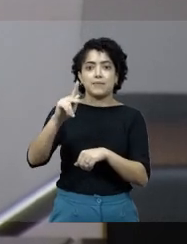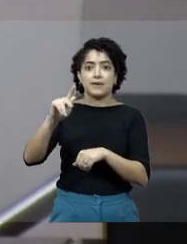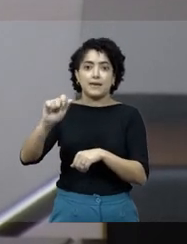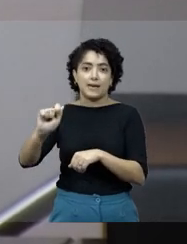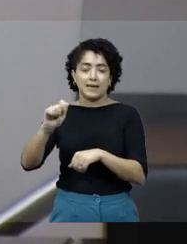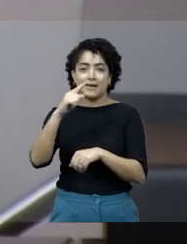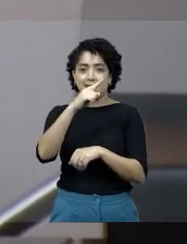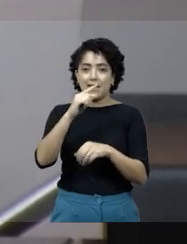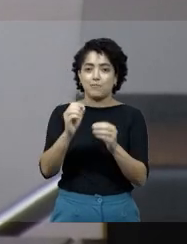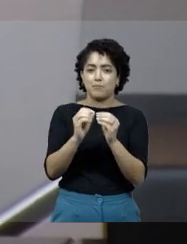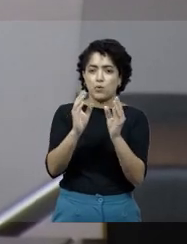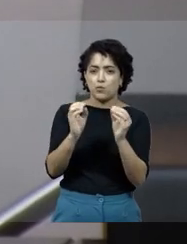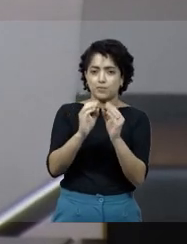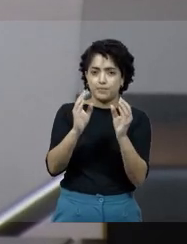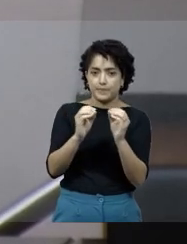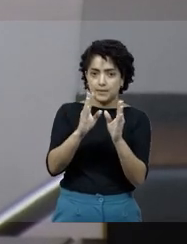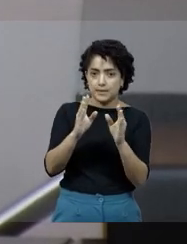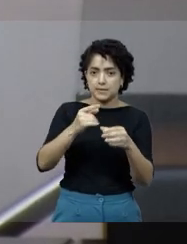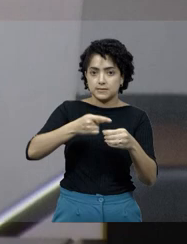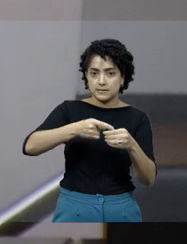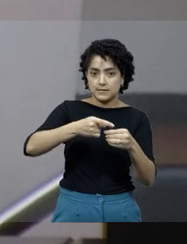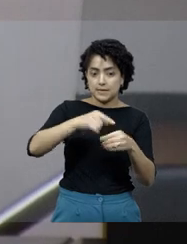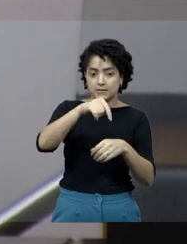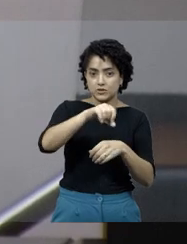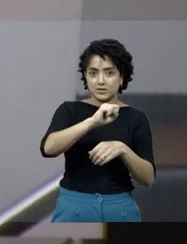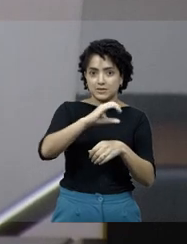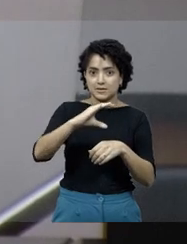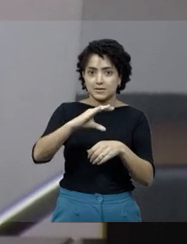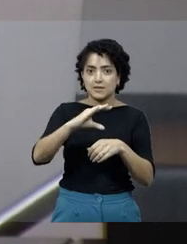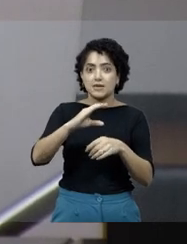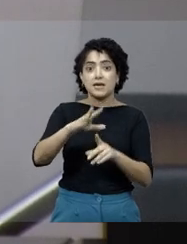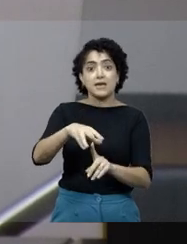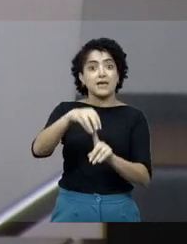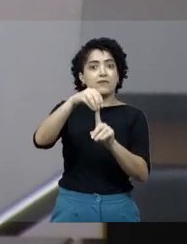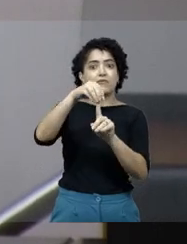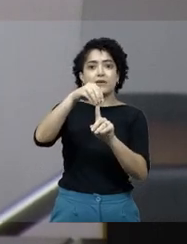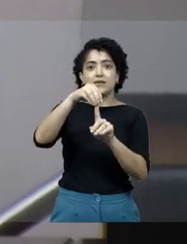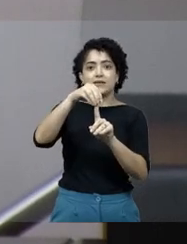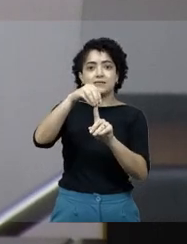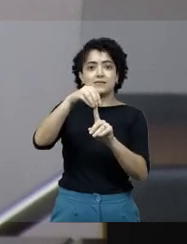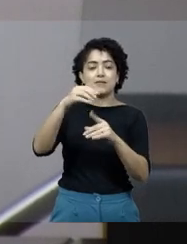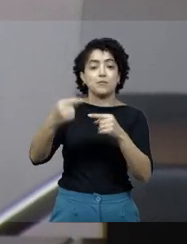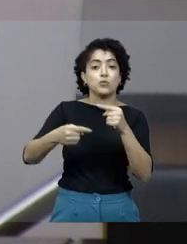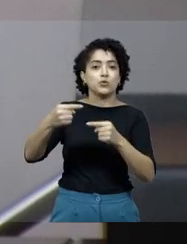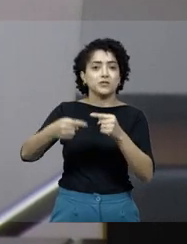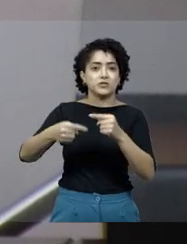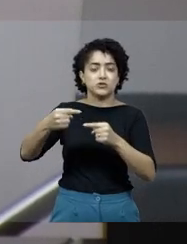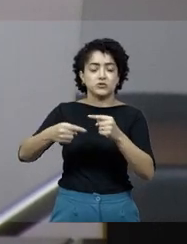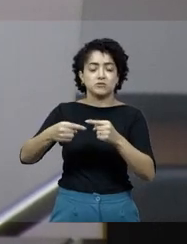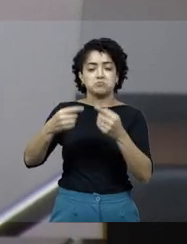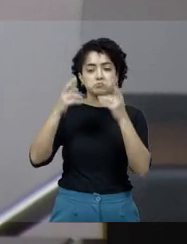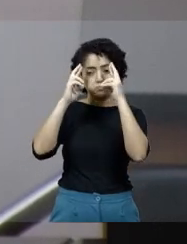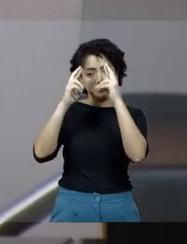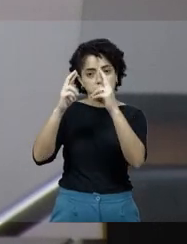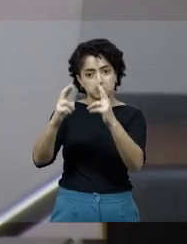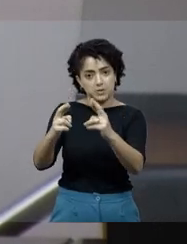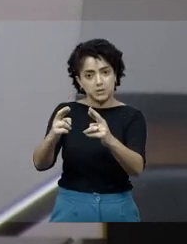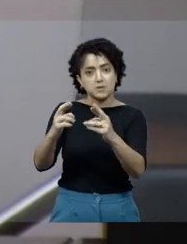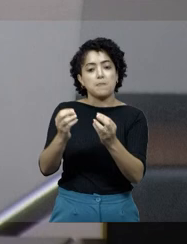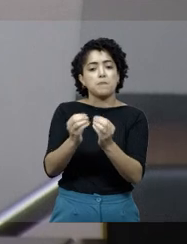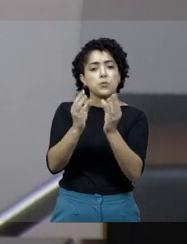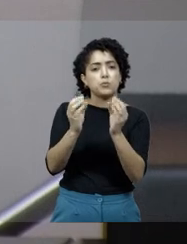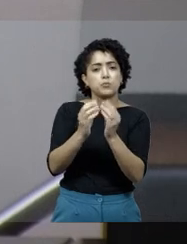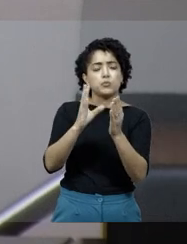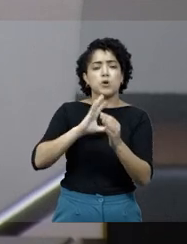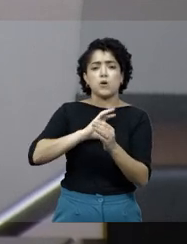Bombinhas, virou a referência política catarinense. Não, com todo respeito à minha Bombinhas, que eu amo de